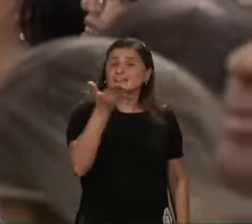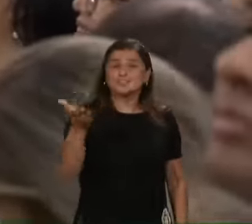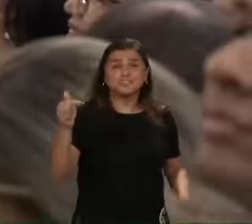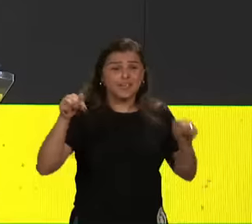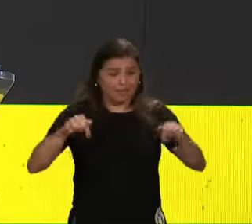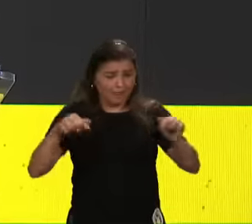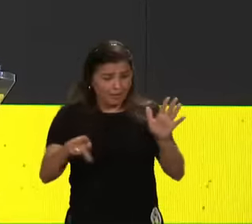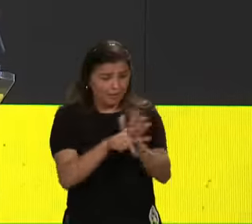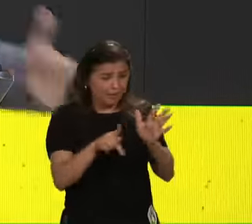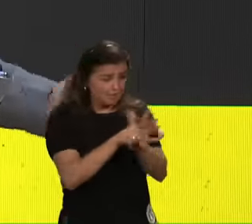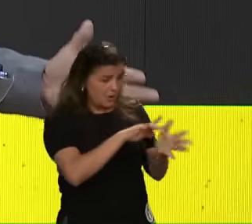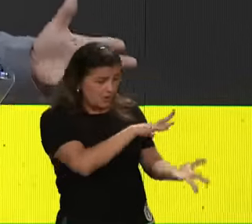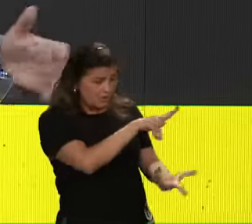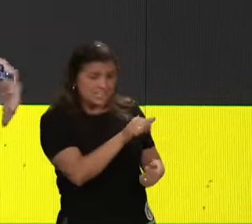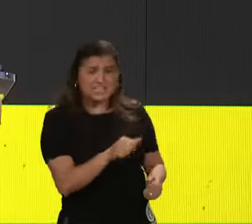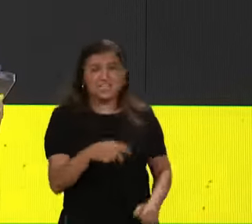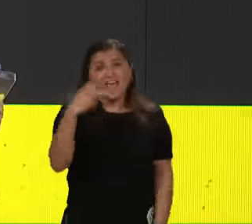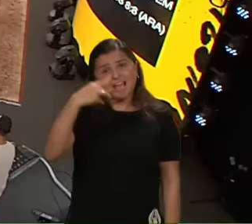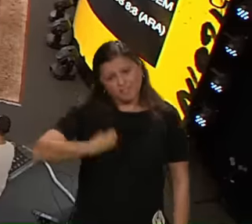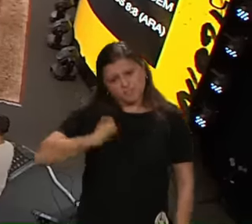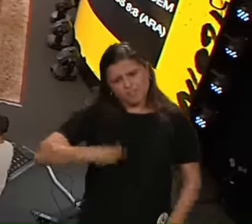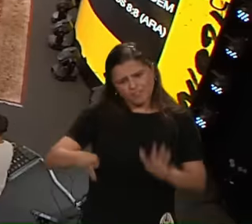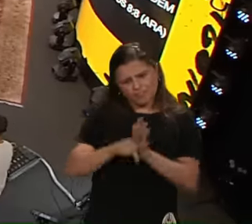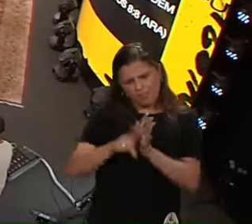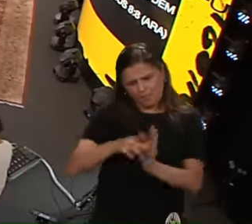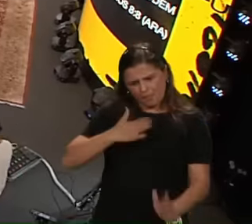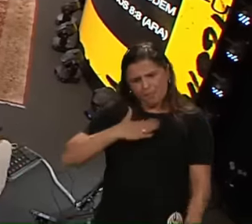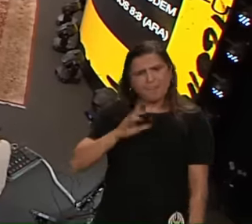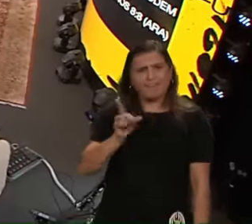não é mais de você.